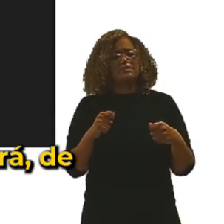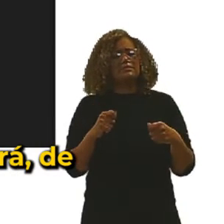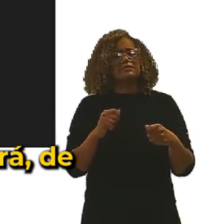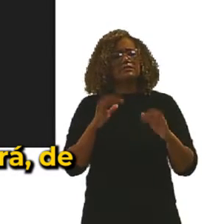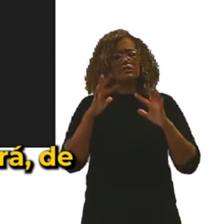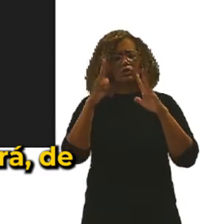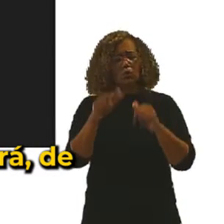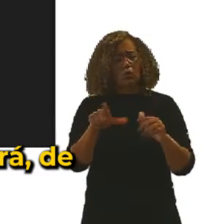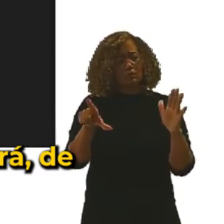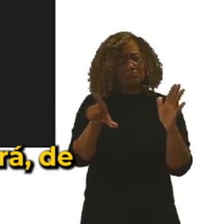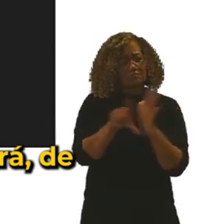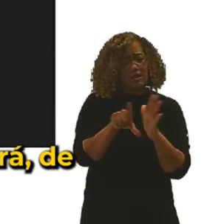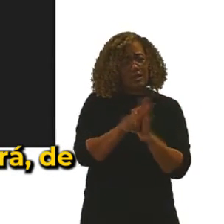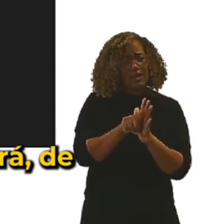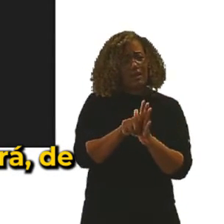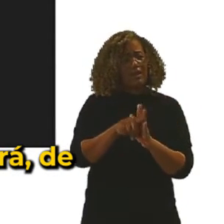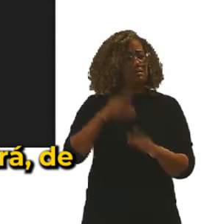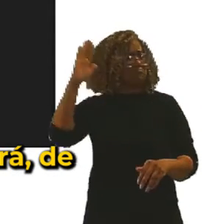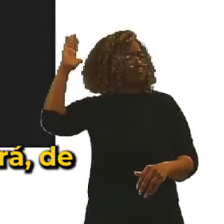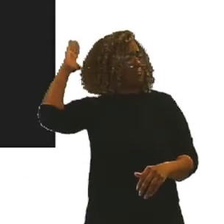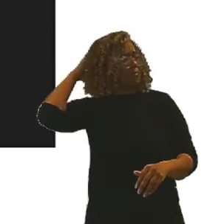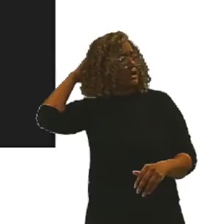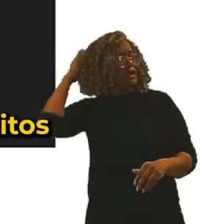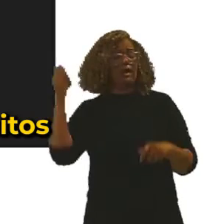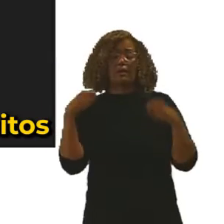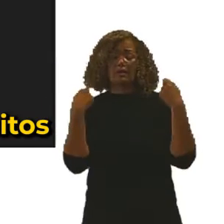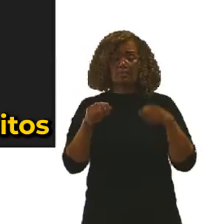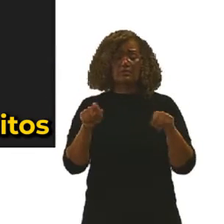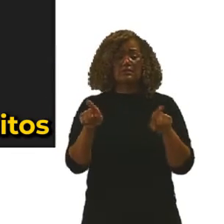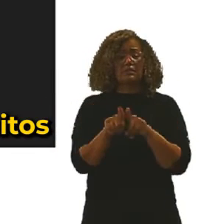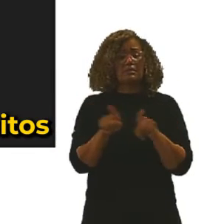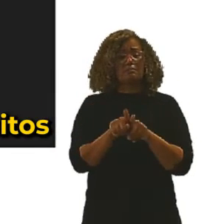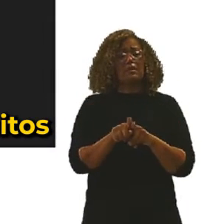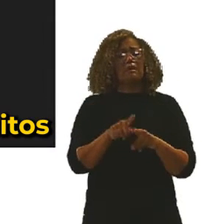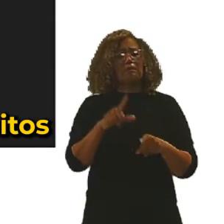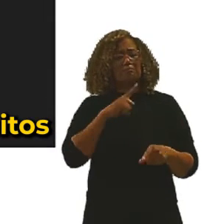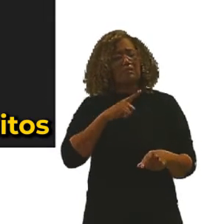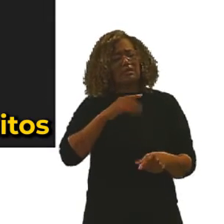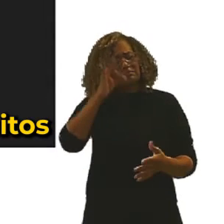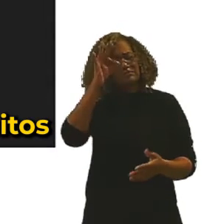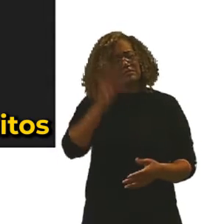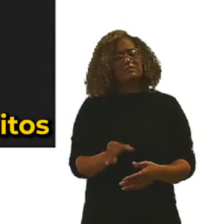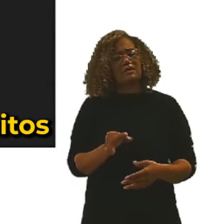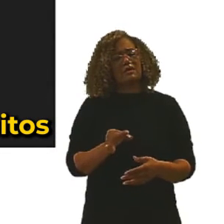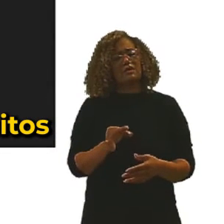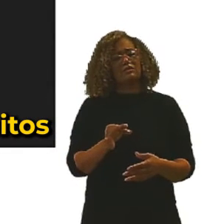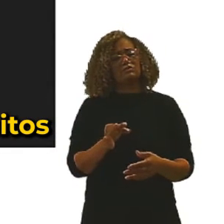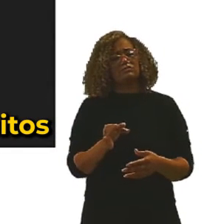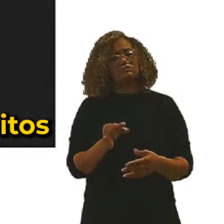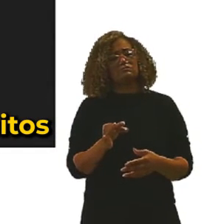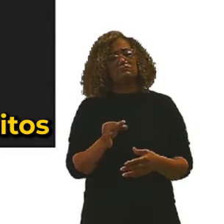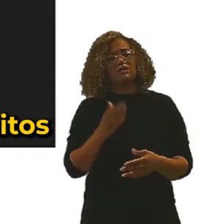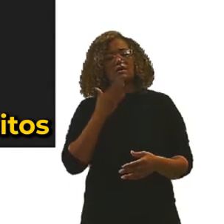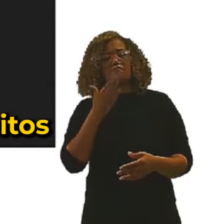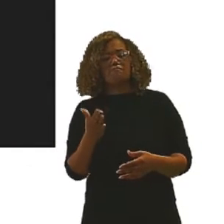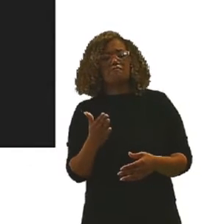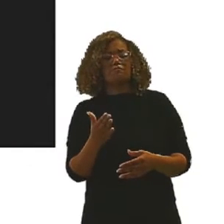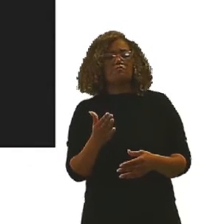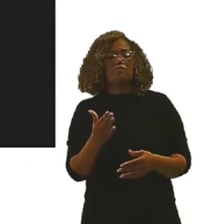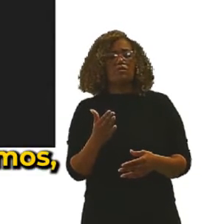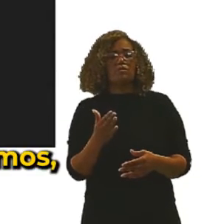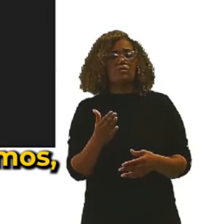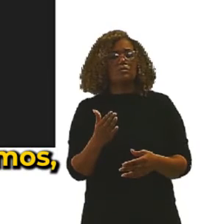CEDAW, na Convenção de Belém do Pará, de atuação eficiente, dever de diligência na proteção aos direitos humanos dessas mulheres, tema do nosso